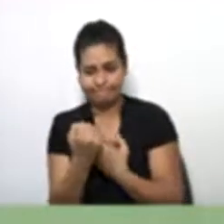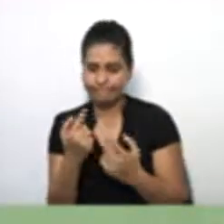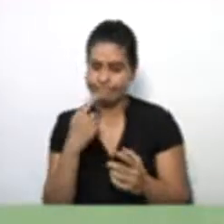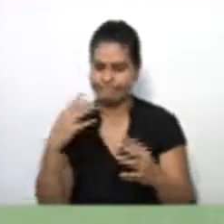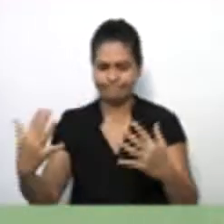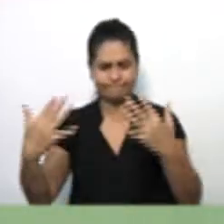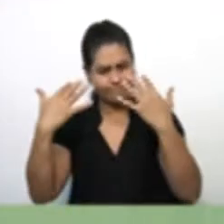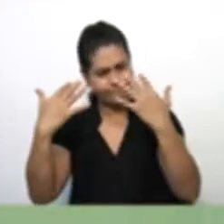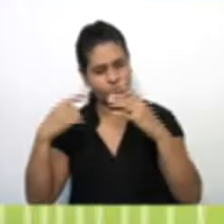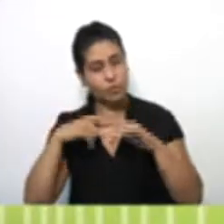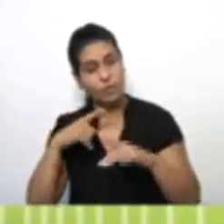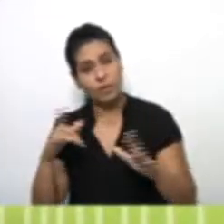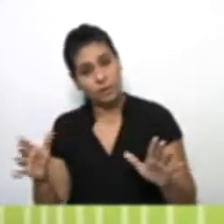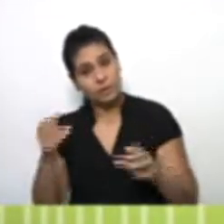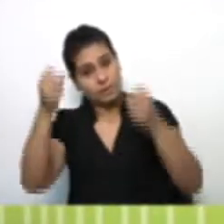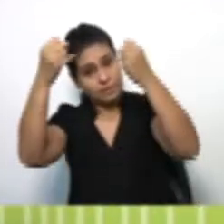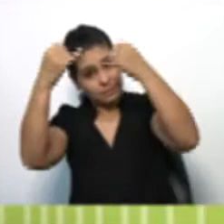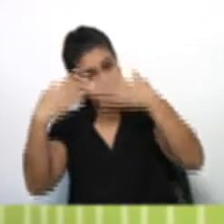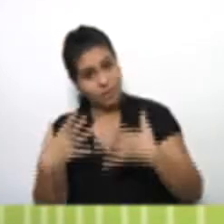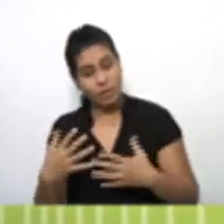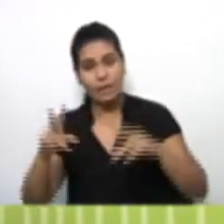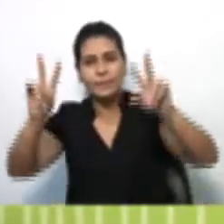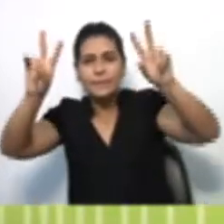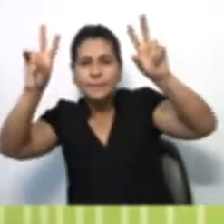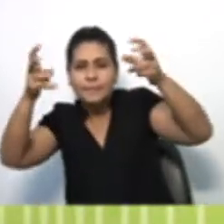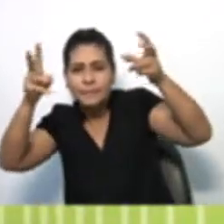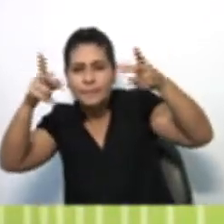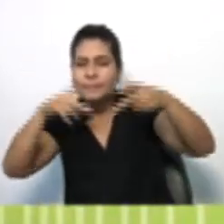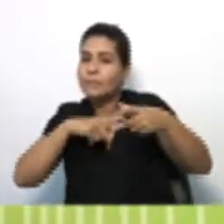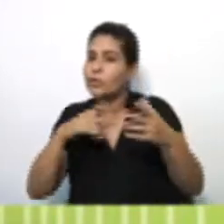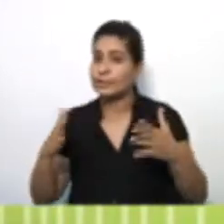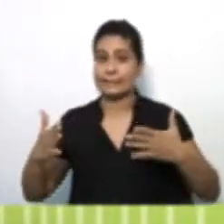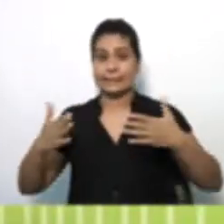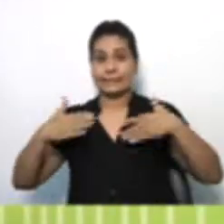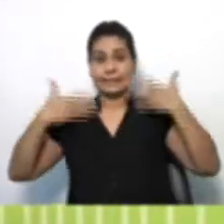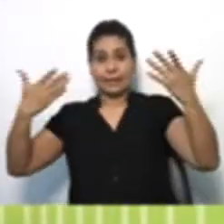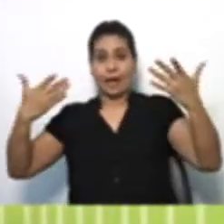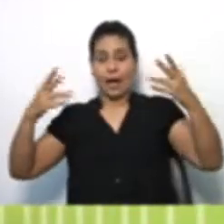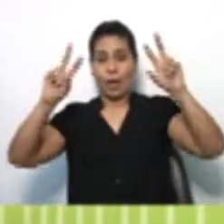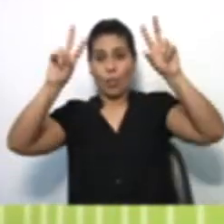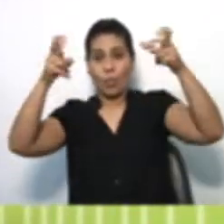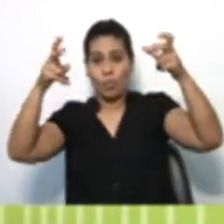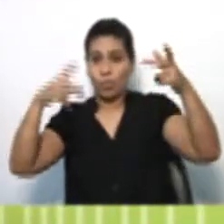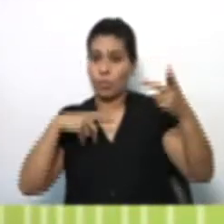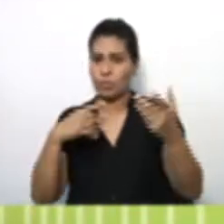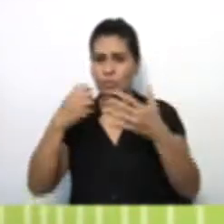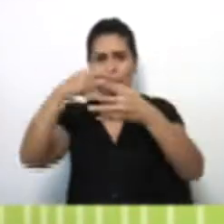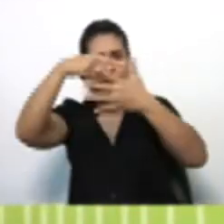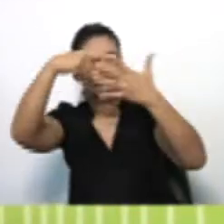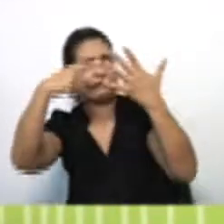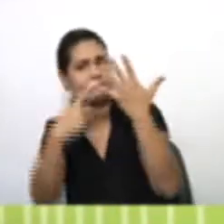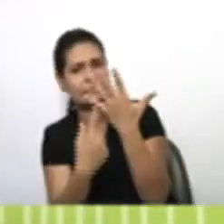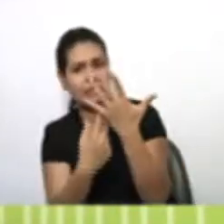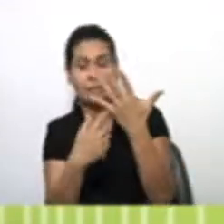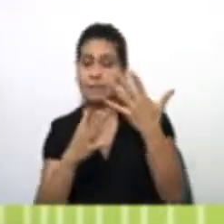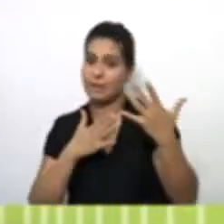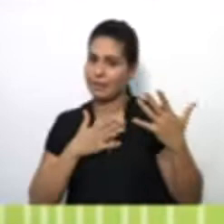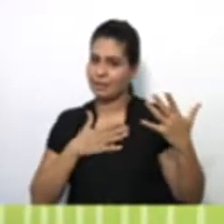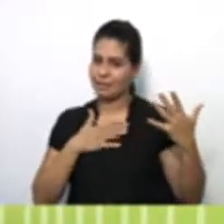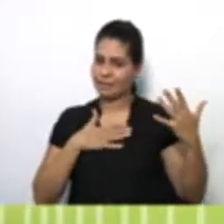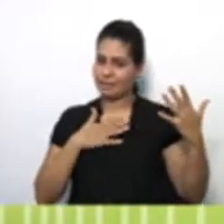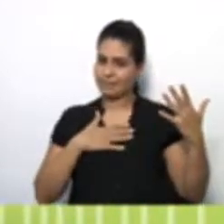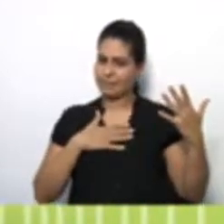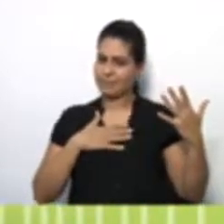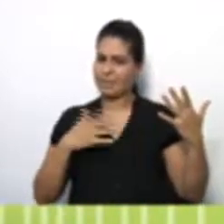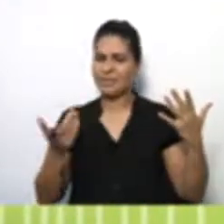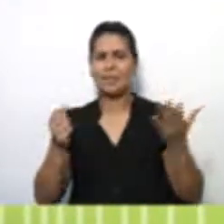vamos prestar aqui, porque olha, o tema é um tema, você pode até se assustar com esse tema aqui, com essa quantidade de temas. Mas olha, veja bem, isso